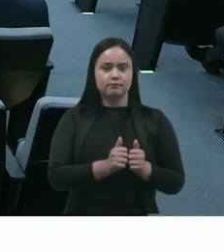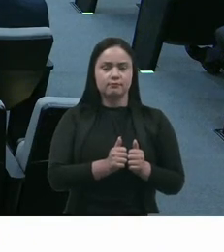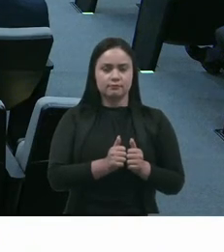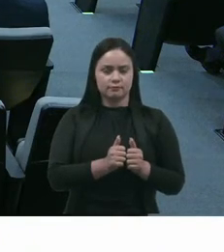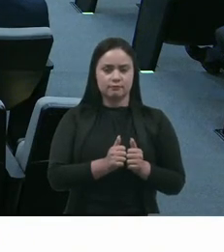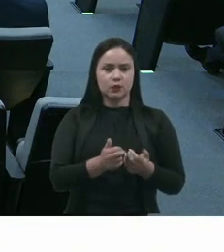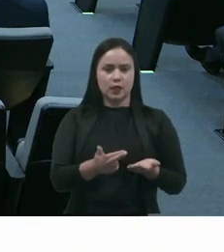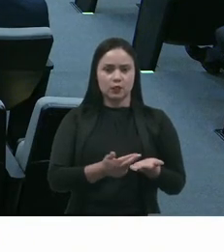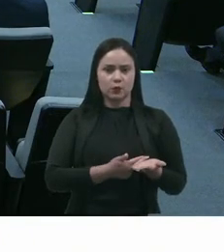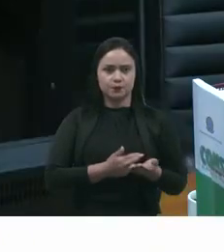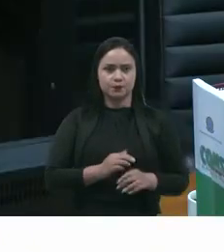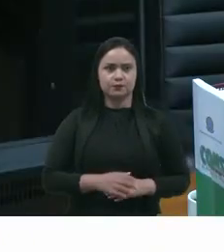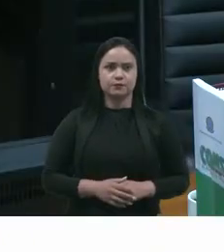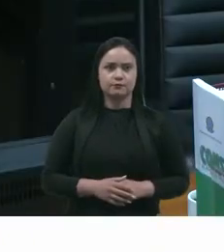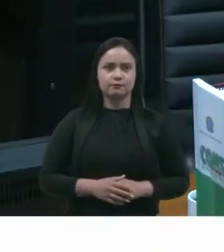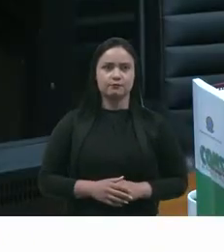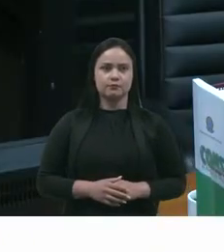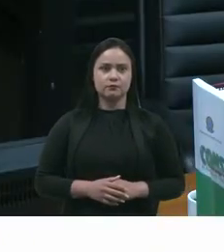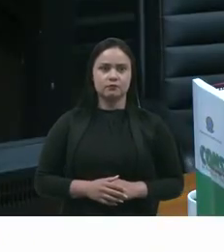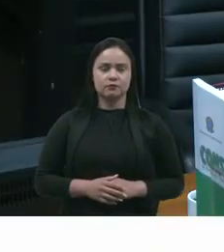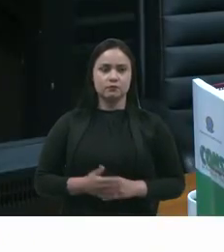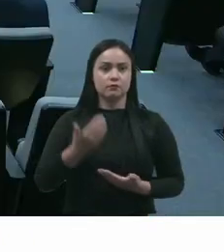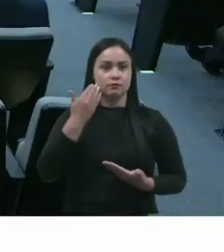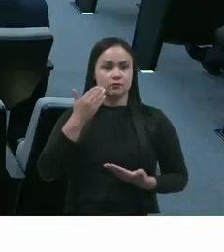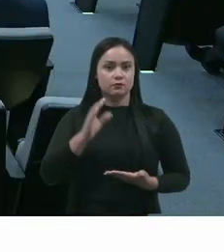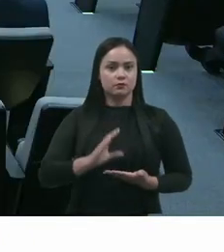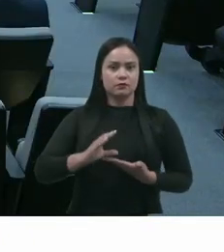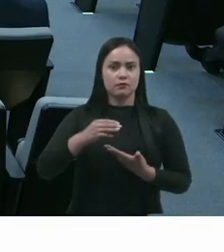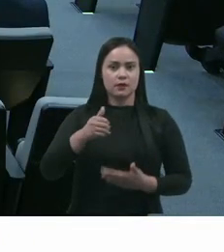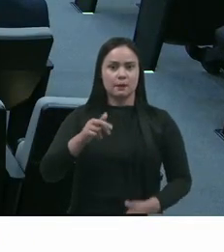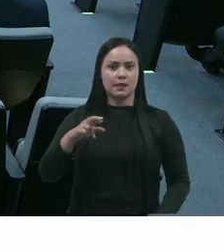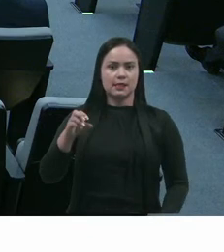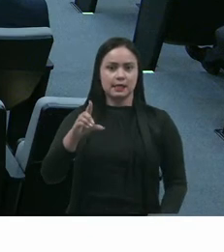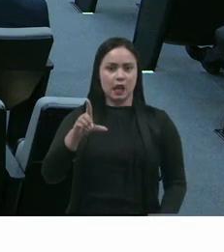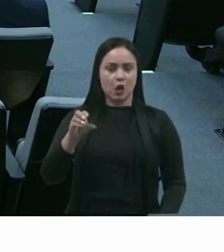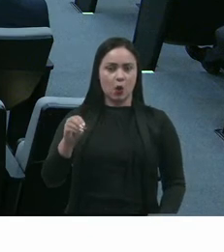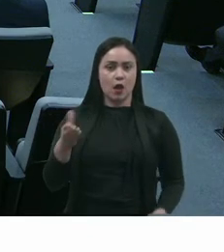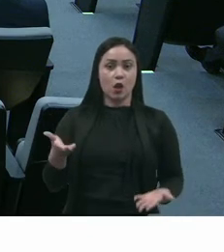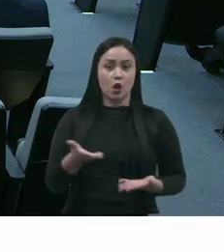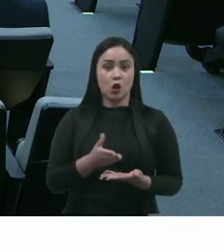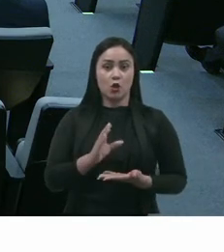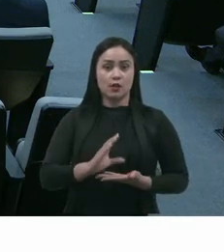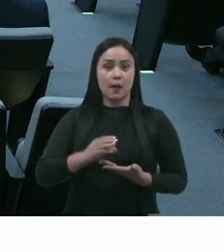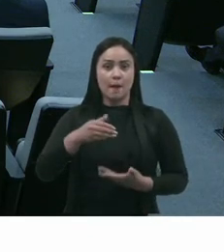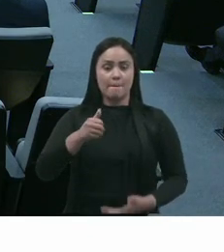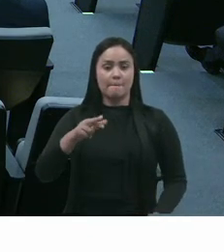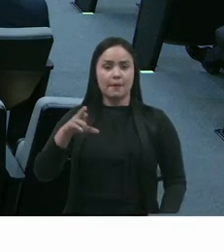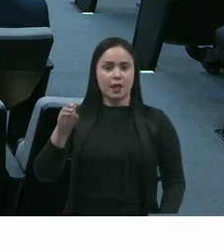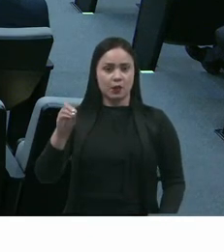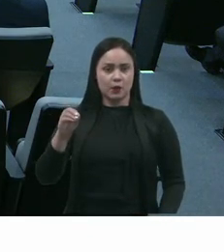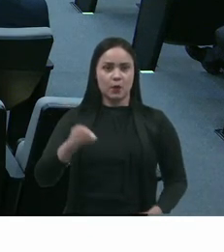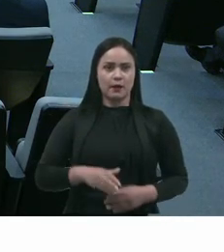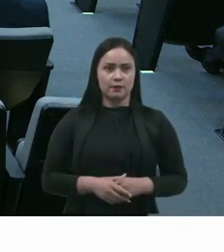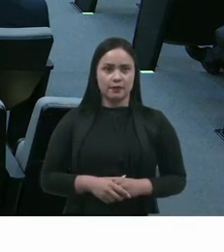integralmente o relator, senhora presidente. Obrigada, conselheiro Marcelo. Conselheiro Mário Maia.